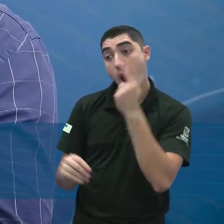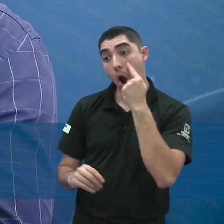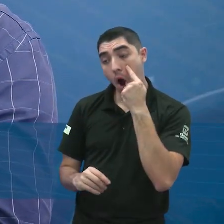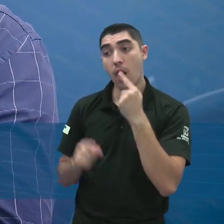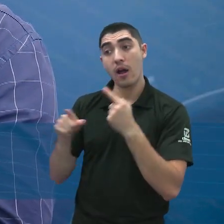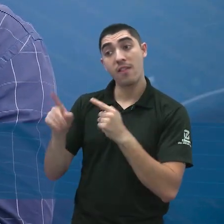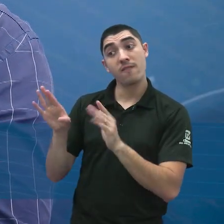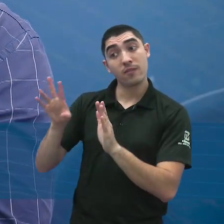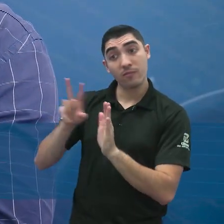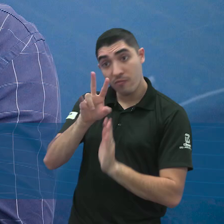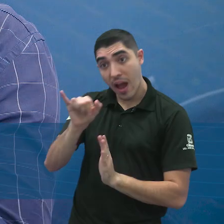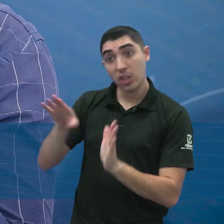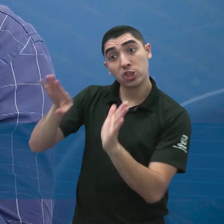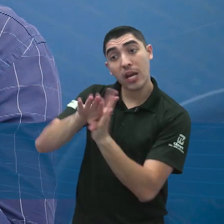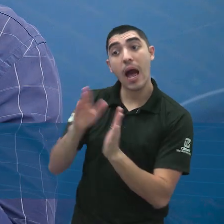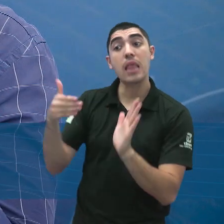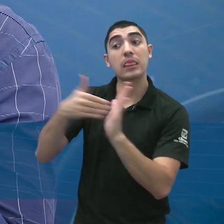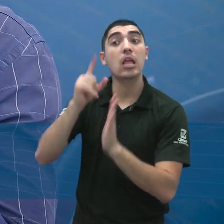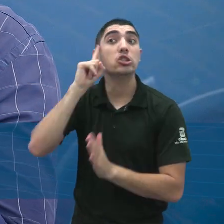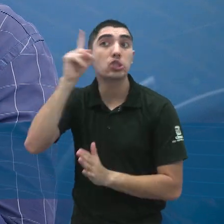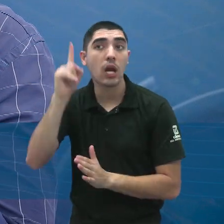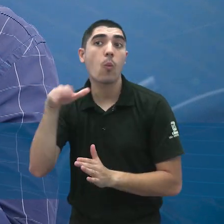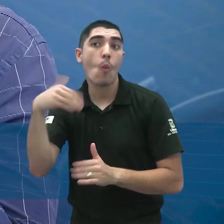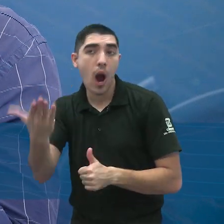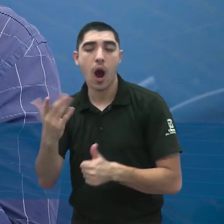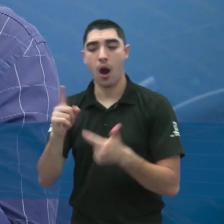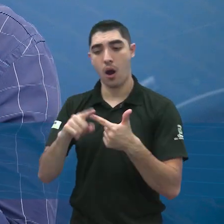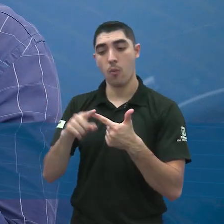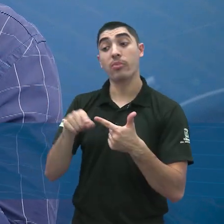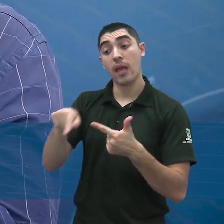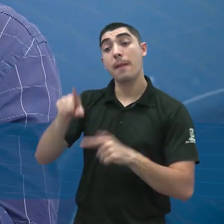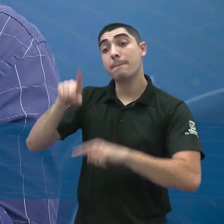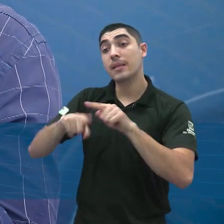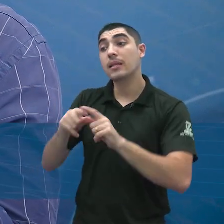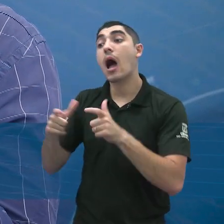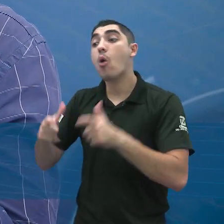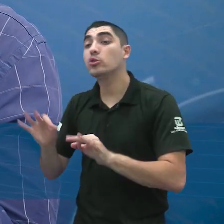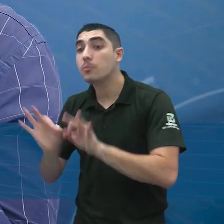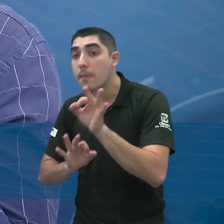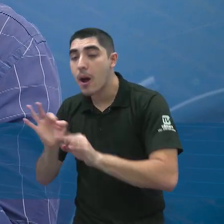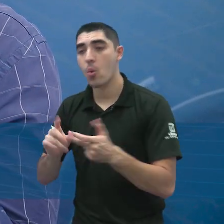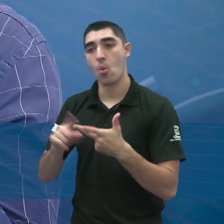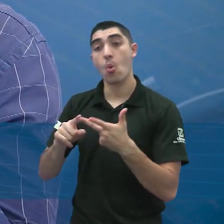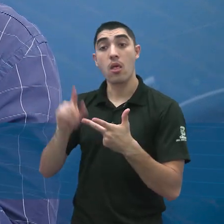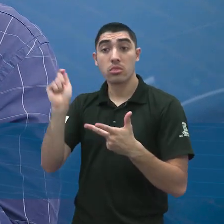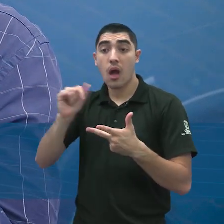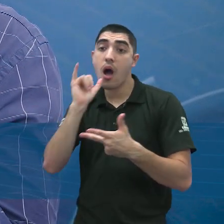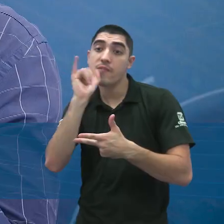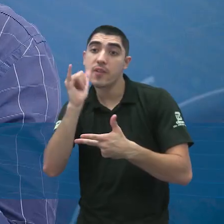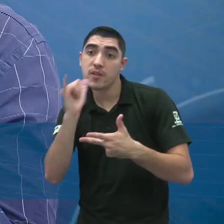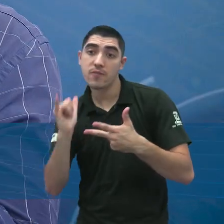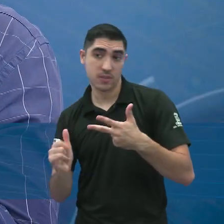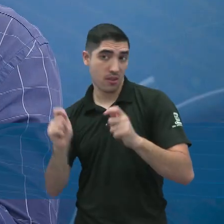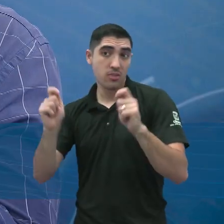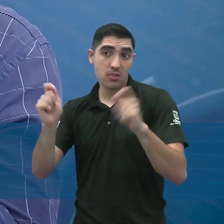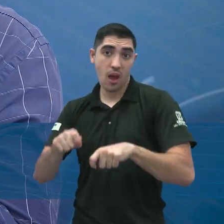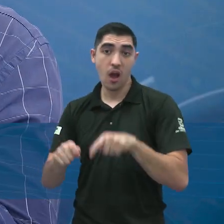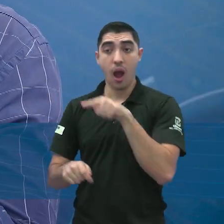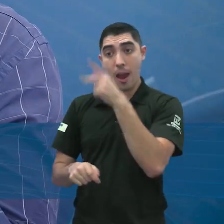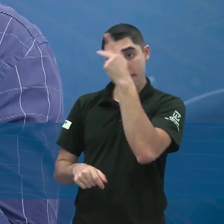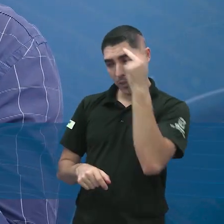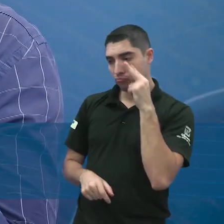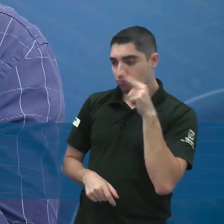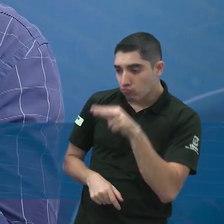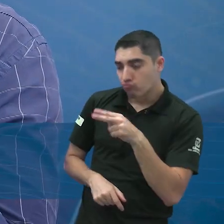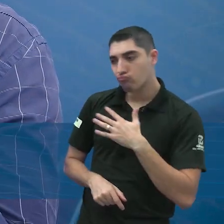toda a rede de lojas físicas que esses grandes players têm, esses grandes e-commerce têm, para você colocar seus